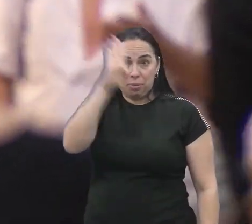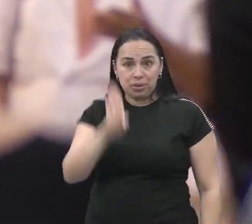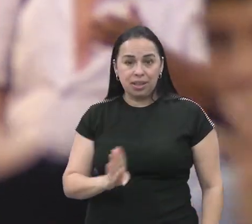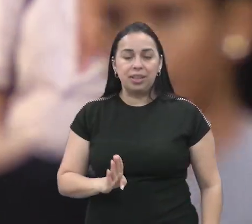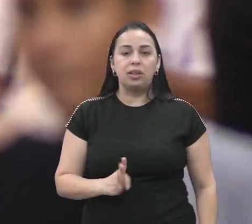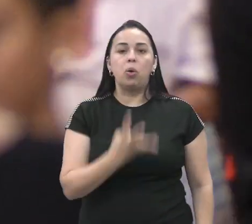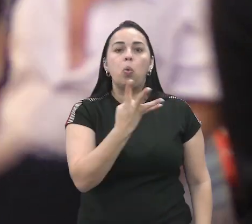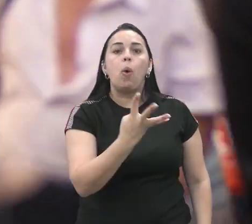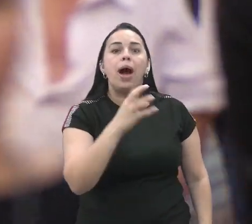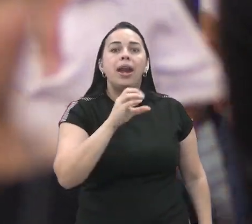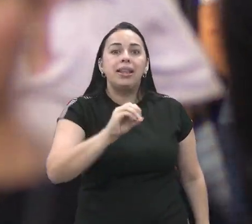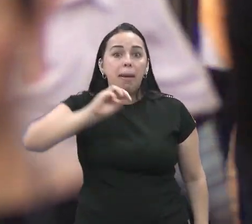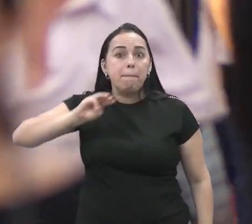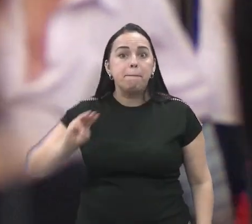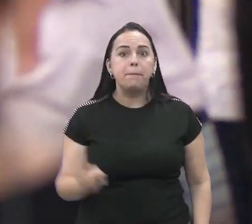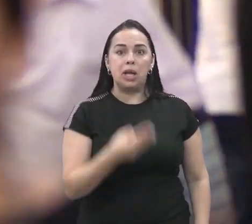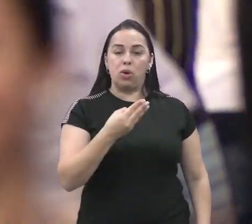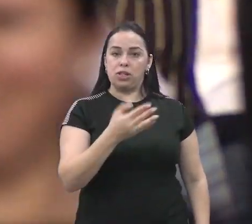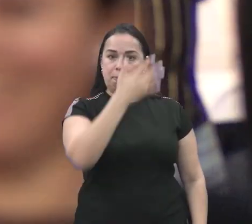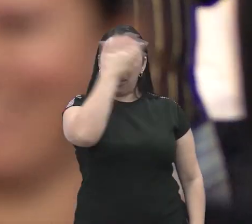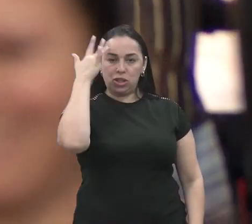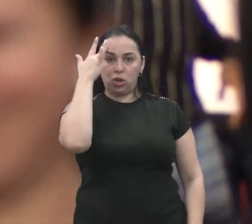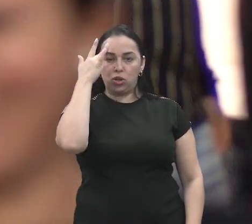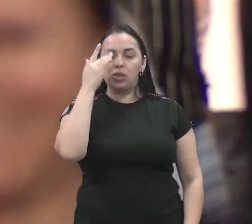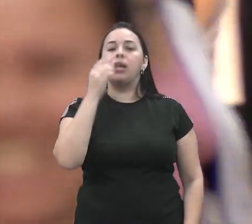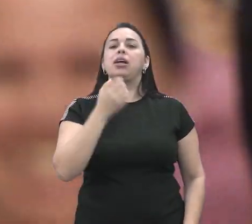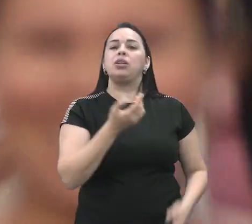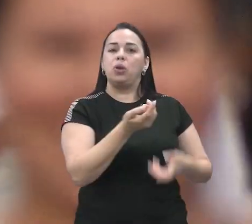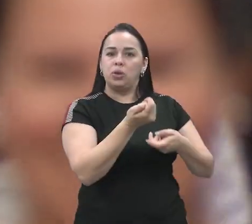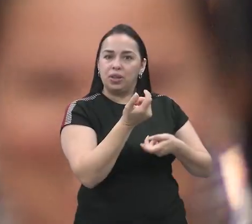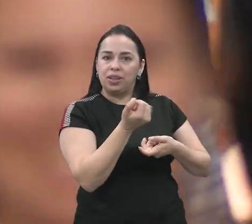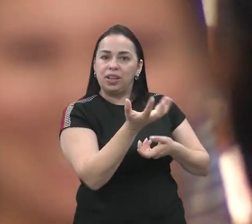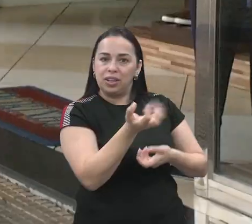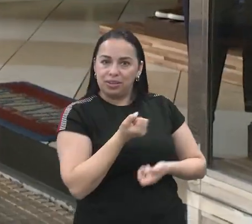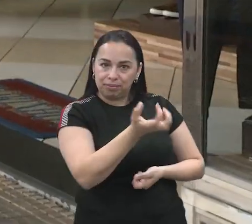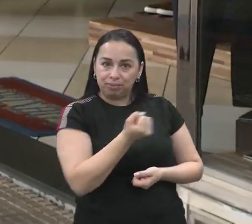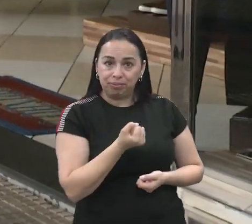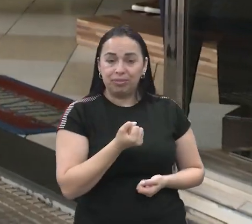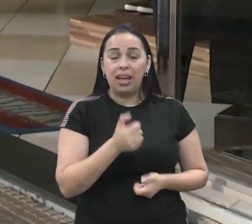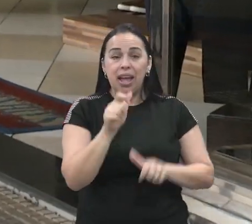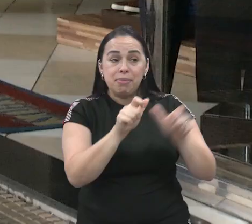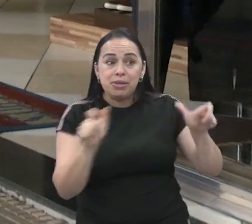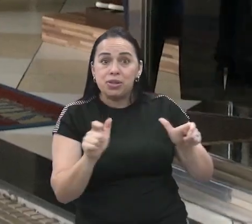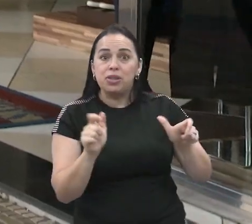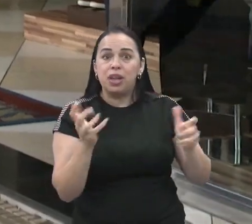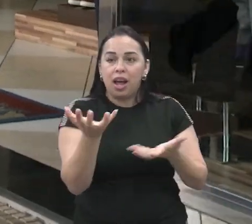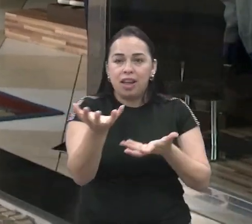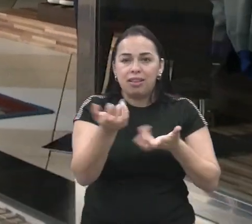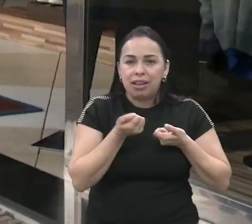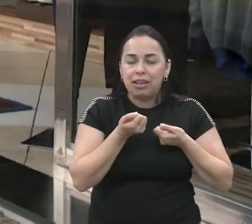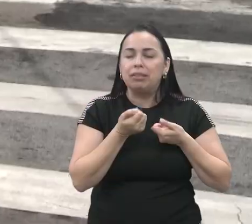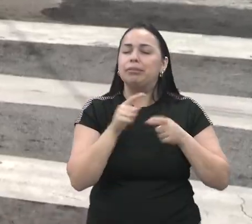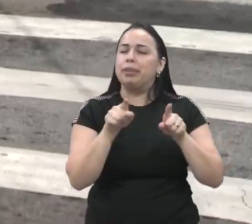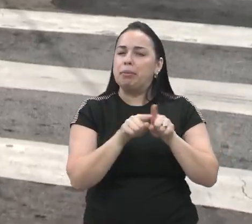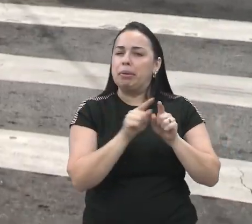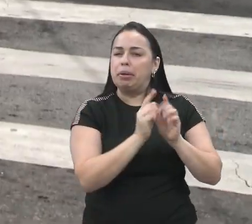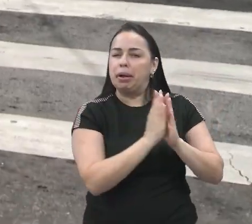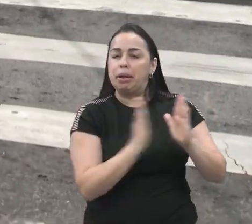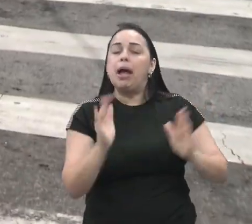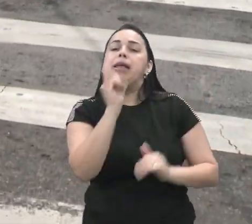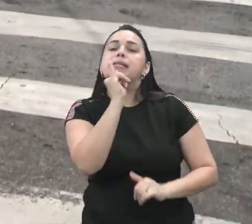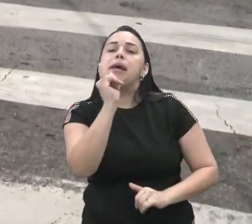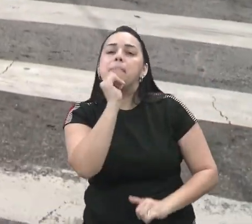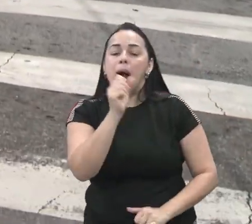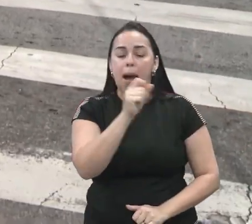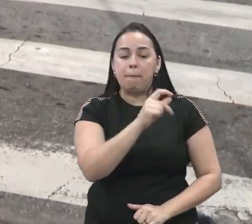Brasil tem cerca de 40 milhões de beneficiários do INSS. E as pessoas que recebem benefícios de longa duração, como